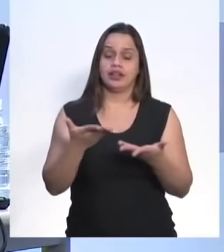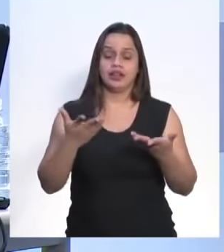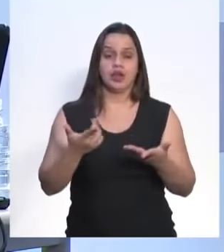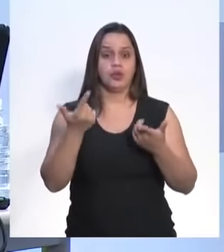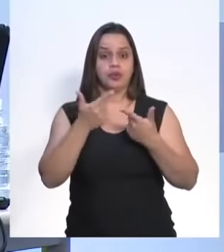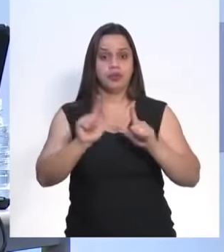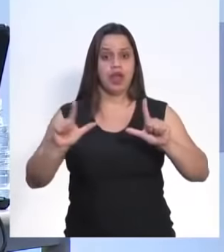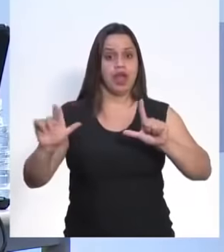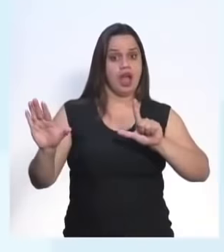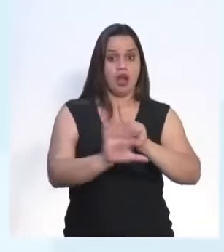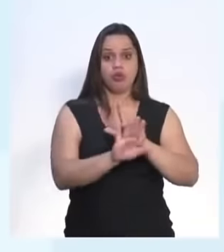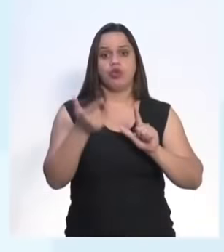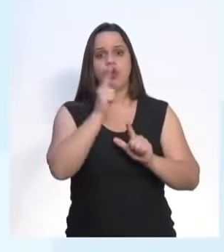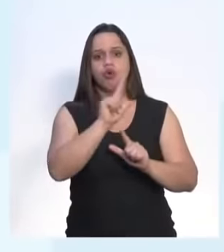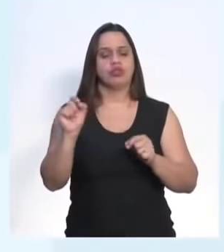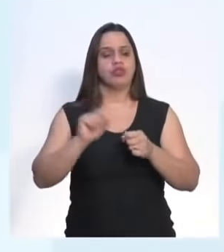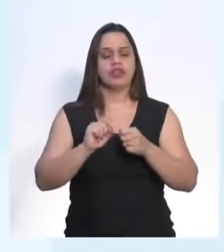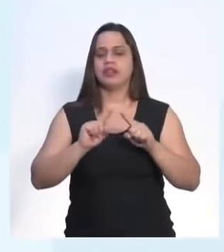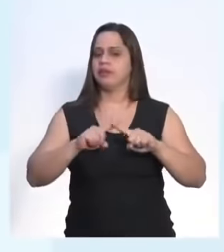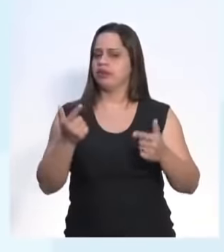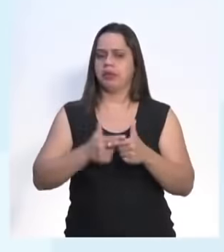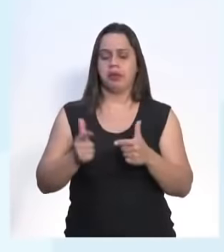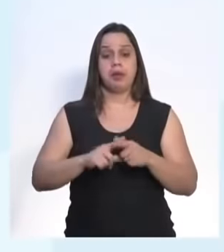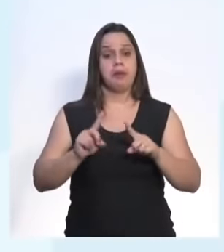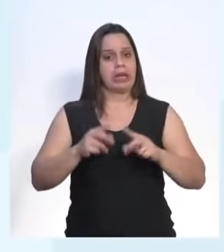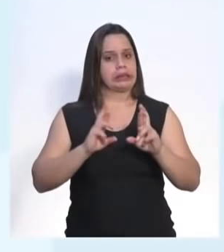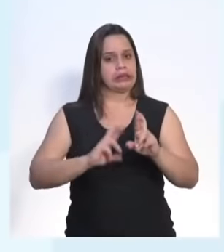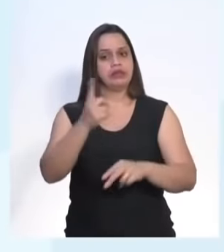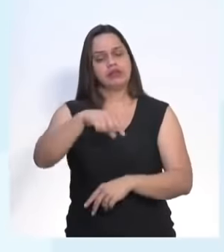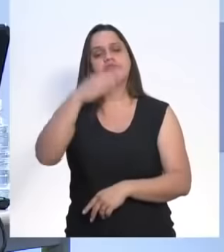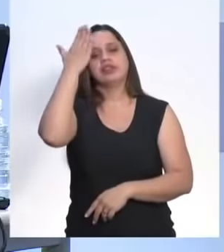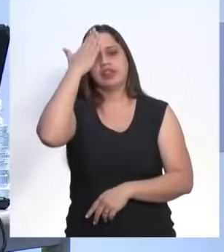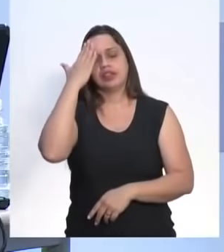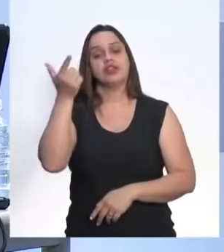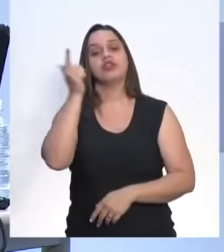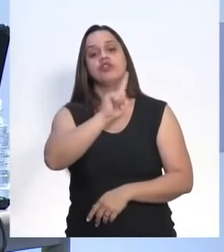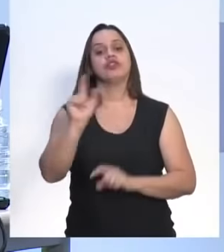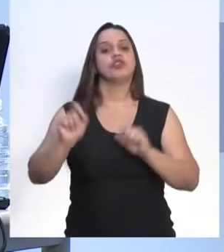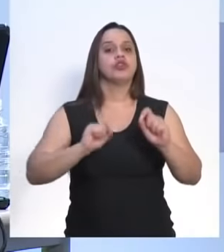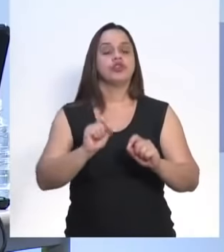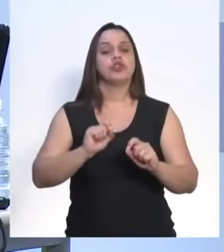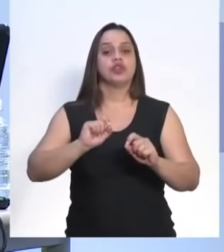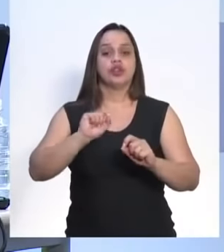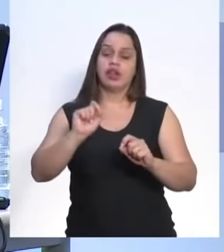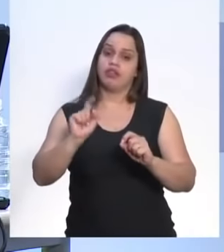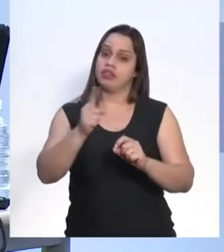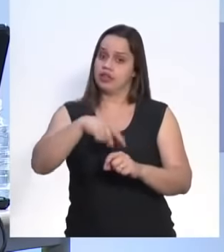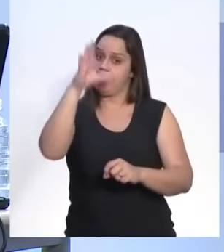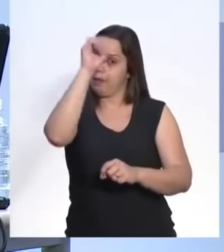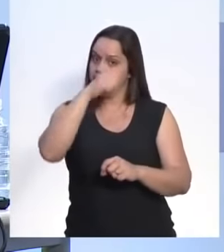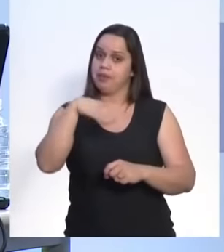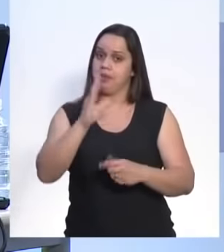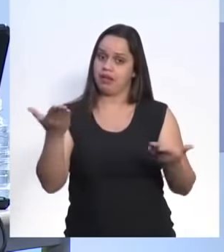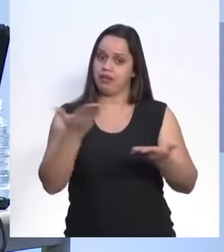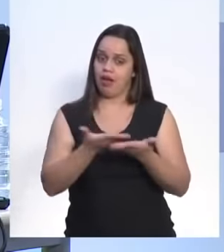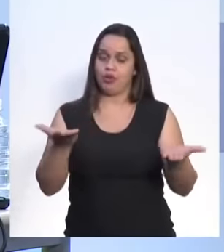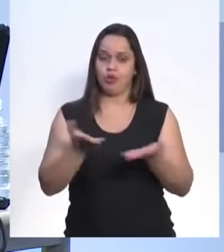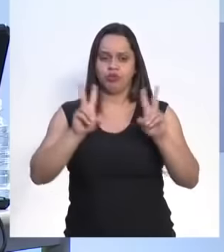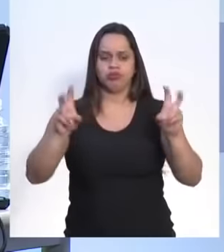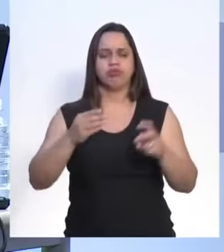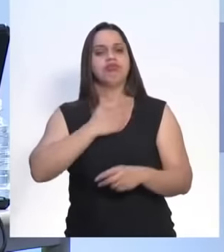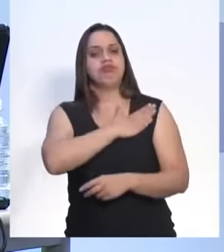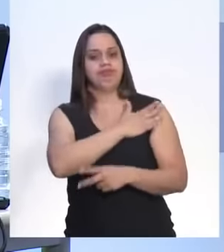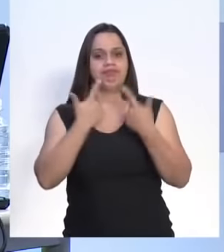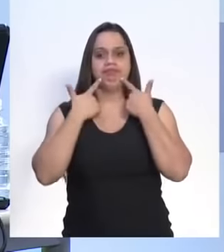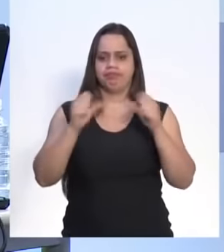última. Não tem problema. Mas eu espero que vocês tenham entendido e a gente tenha conseguido acrescentar um pouquinho mais na nossa aula de hoje da questão do preconceito